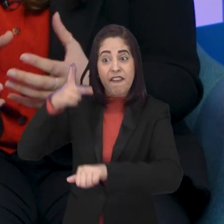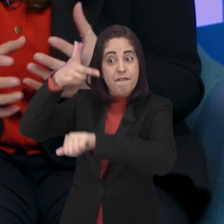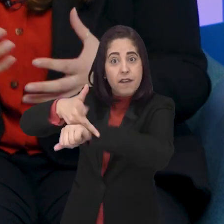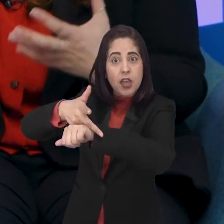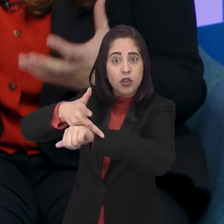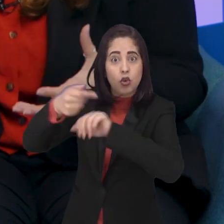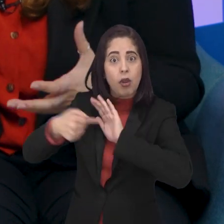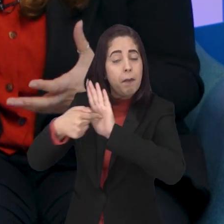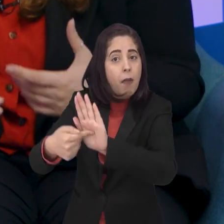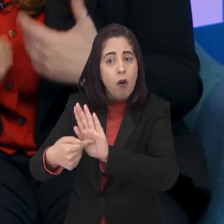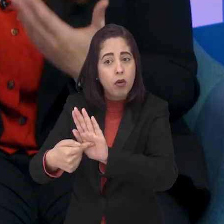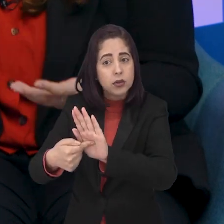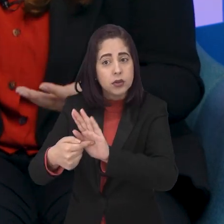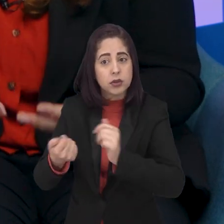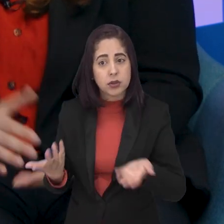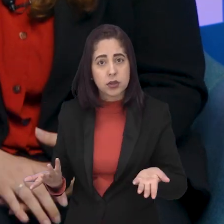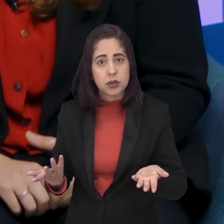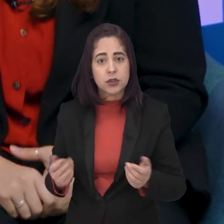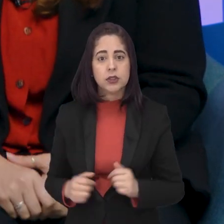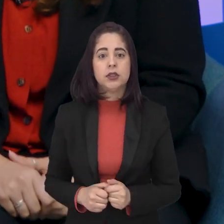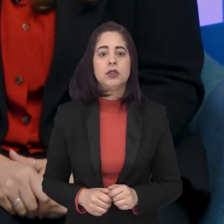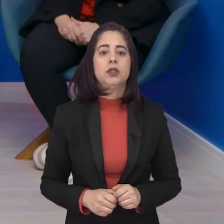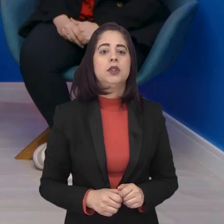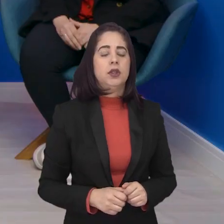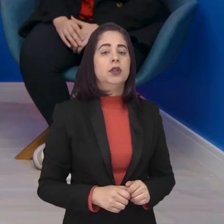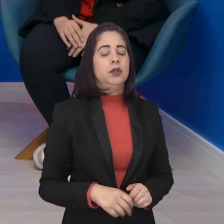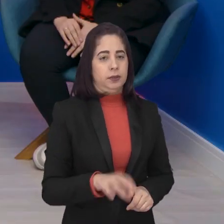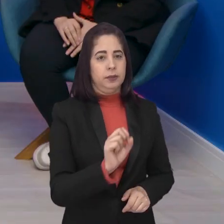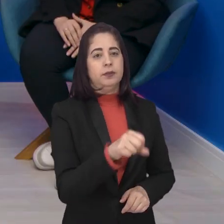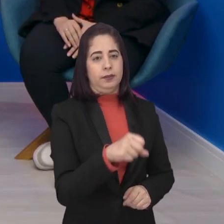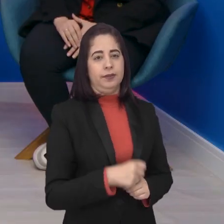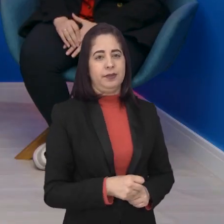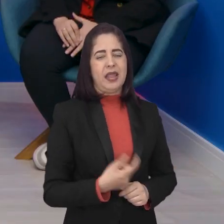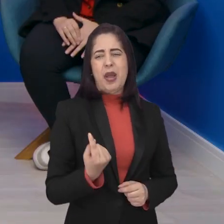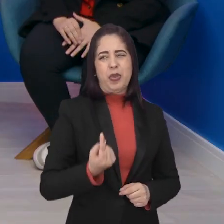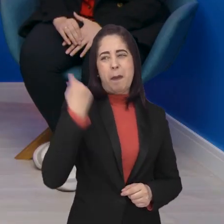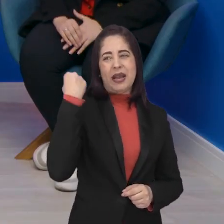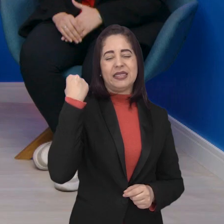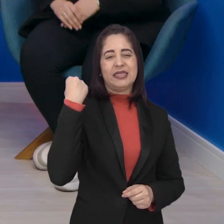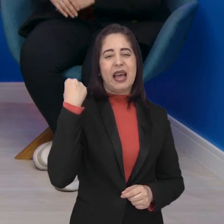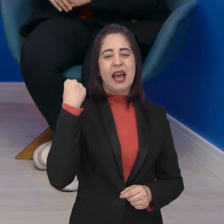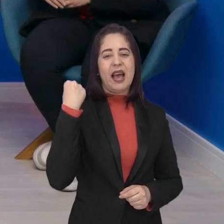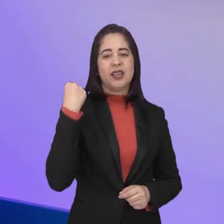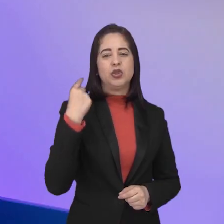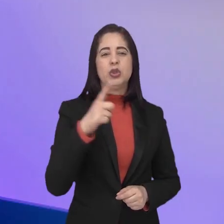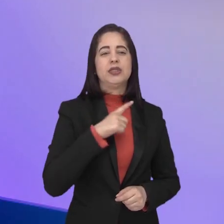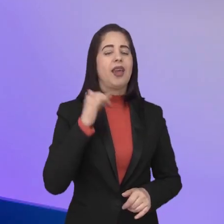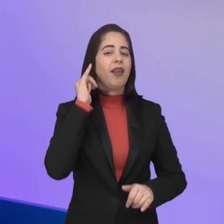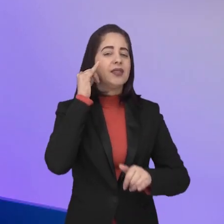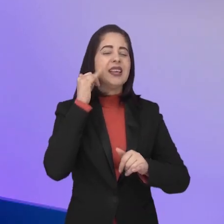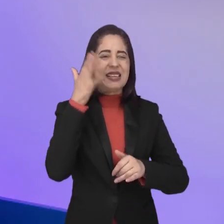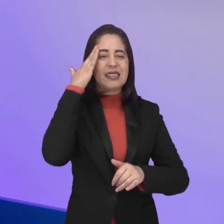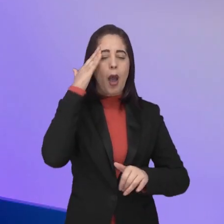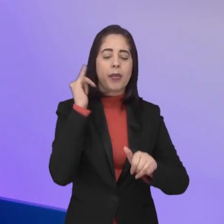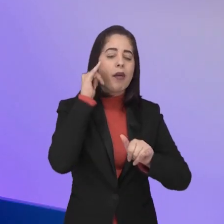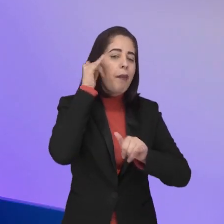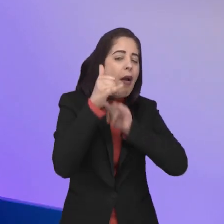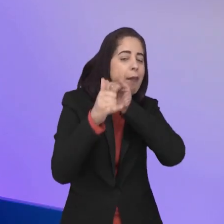do X. Você avalia isso como uma potencialização das fake news? Sim, antigamente era o boato que se fazia naquela campanha de